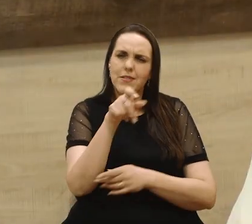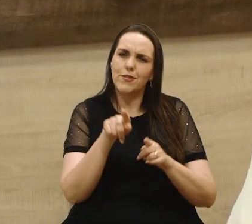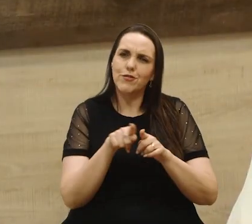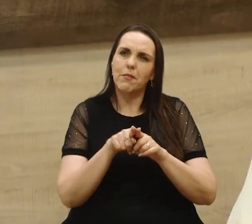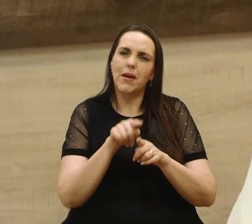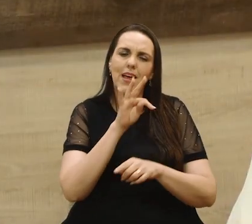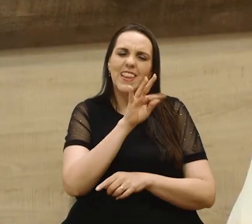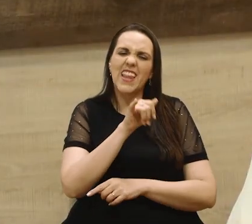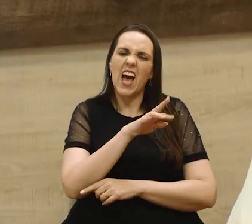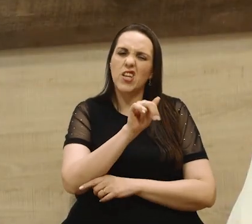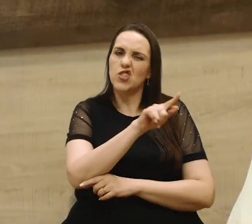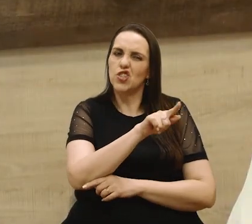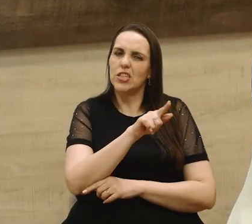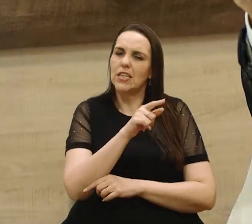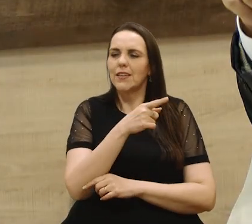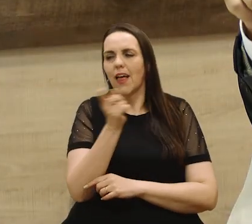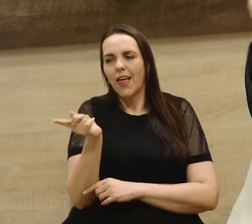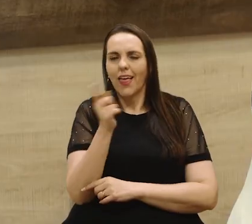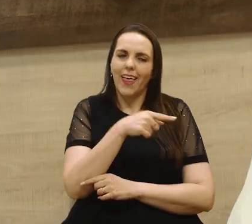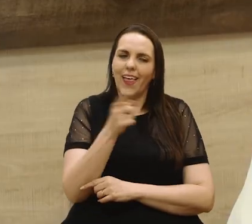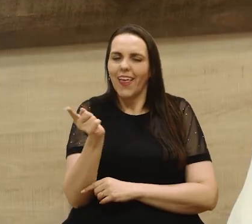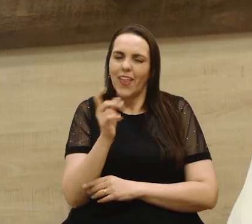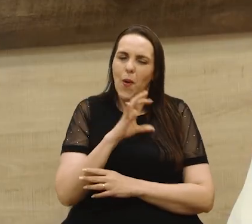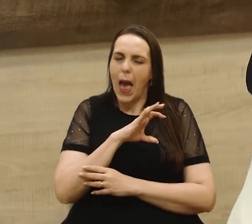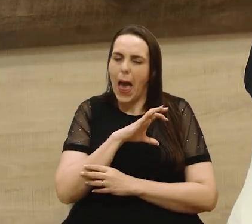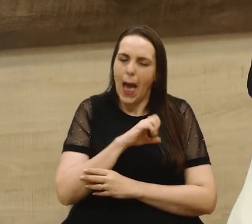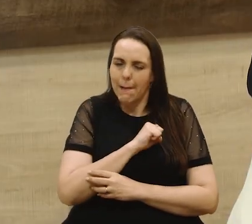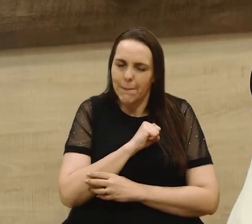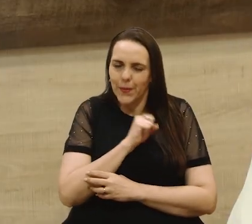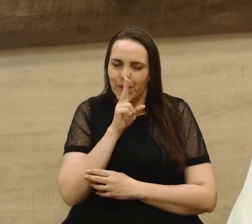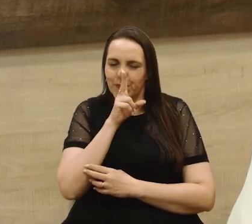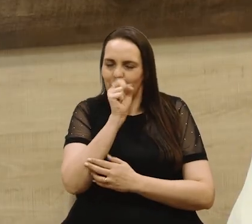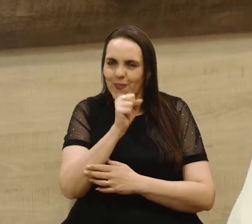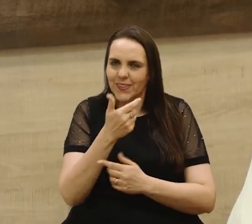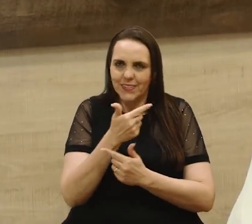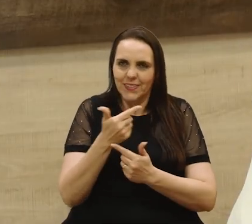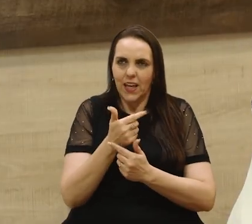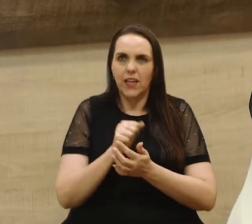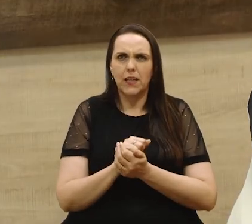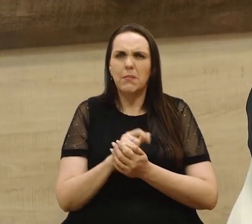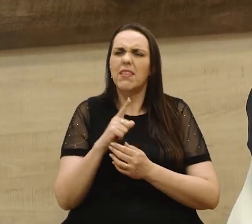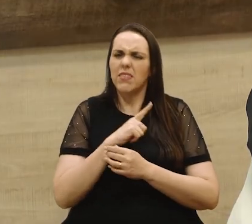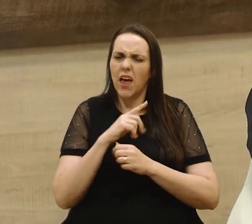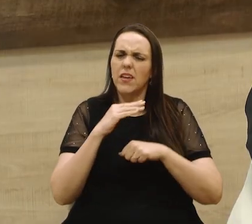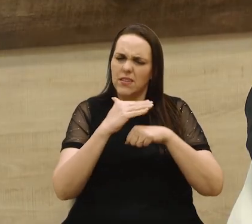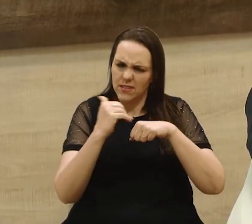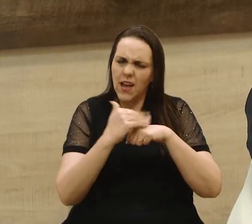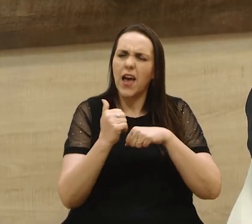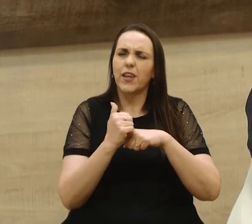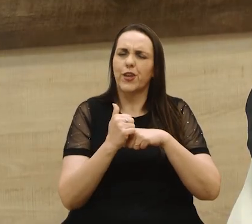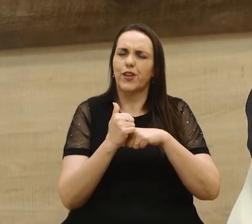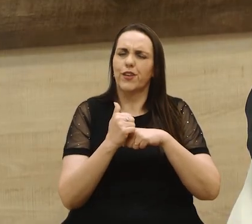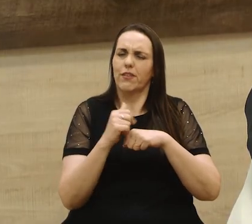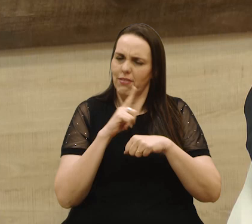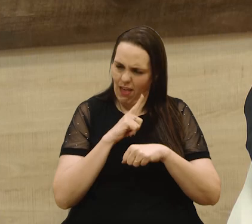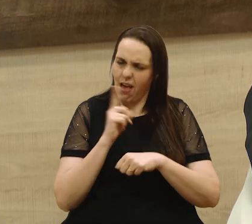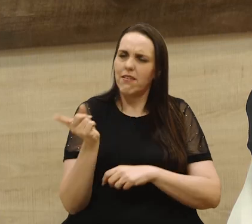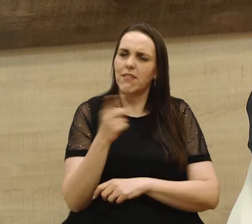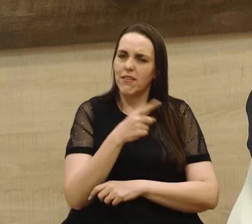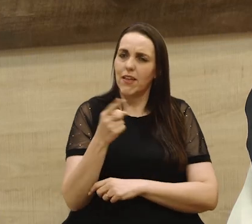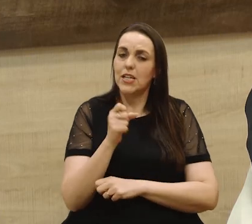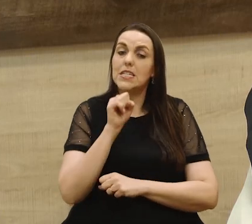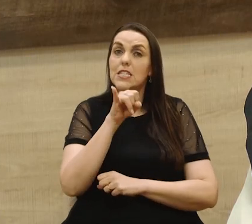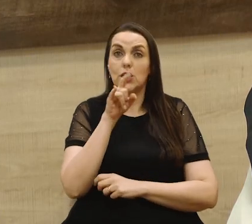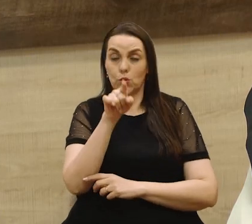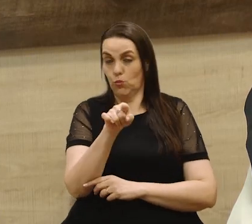Tati, embora não ame tanto, como se fosse tão possível dosar, mas tem uma estima, porque quando tu